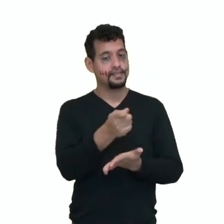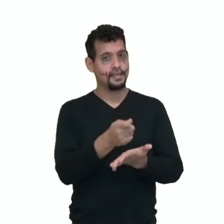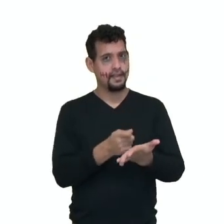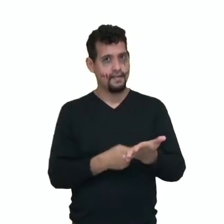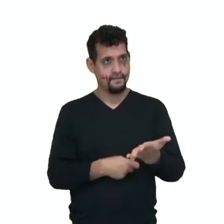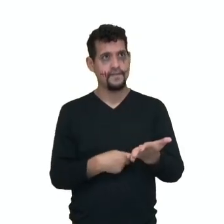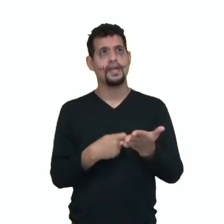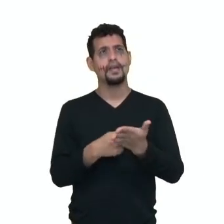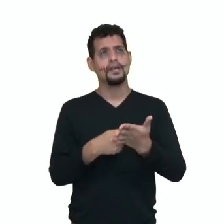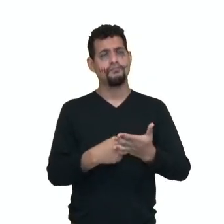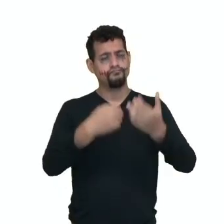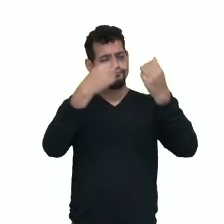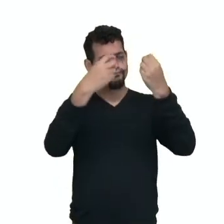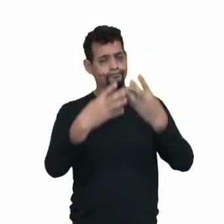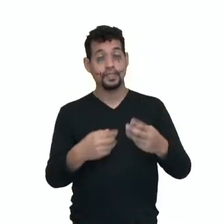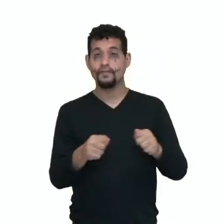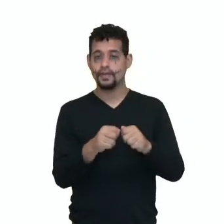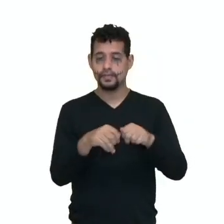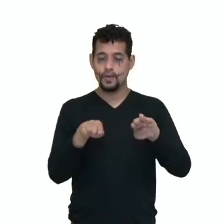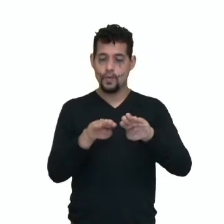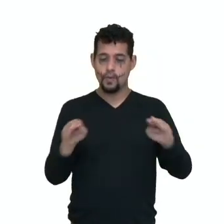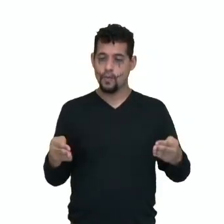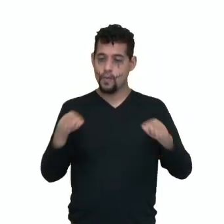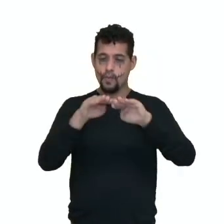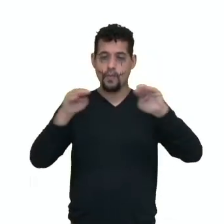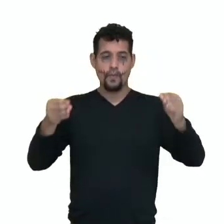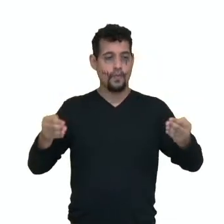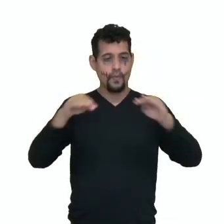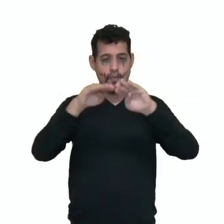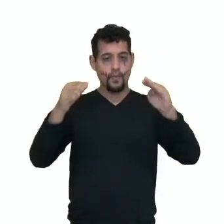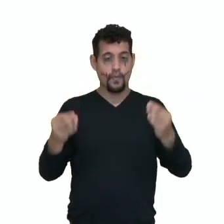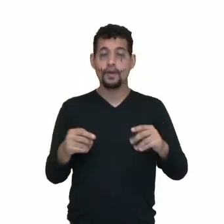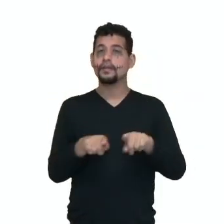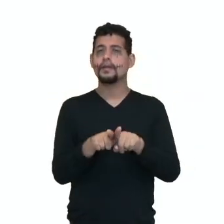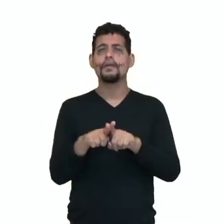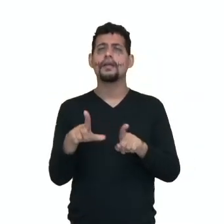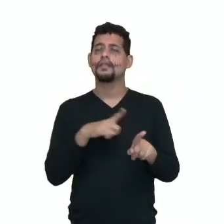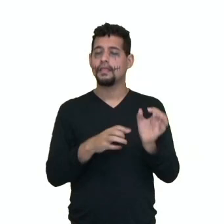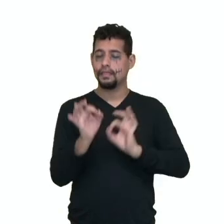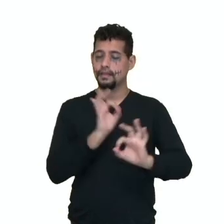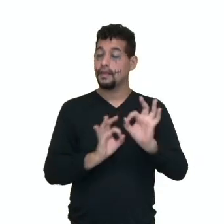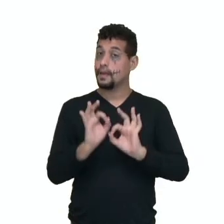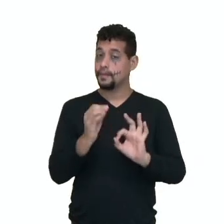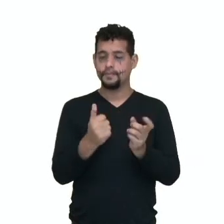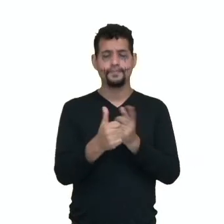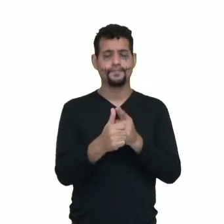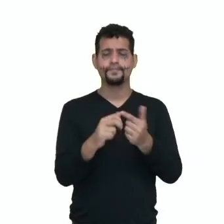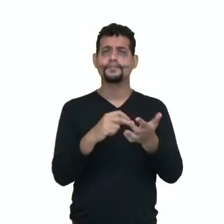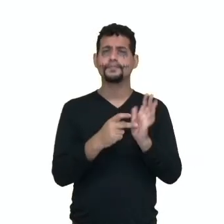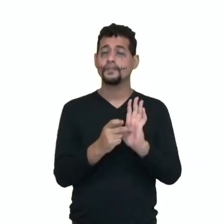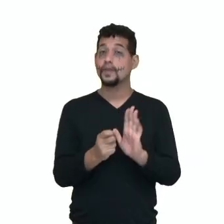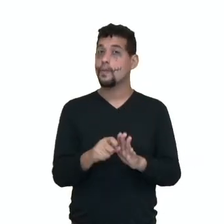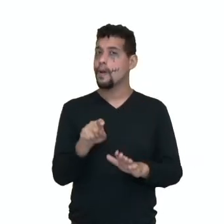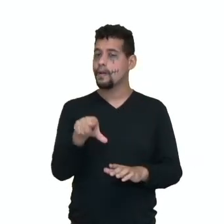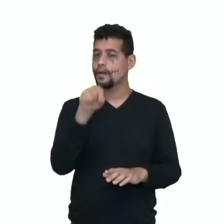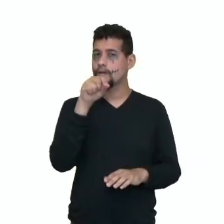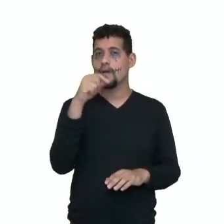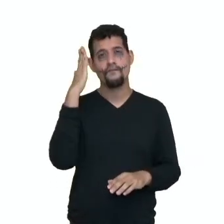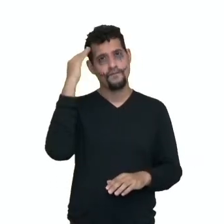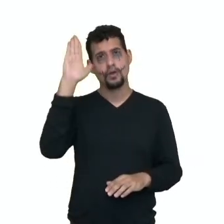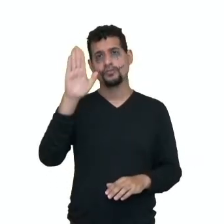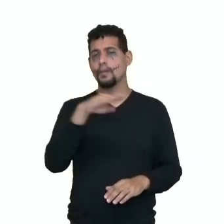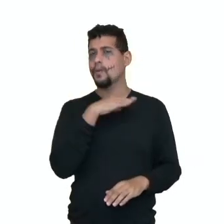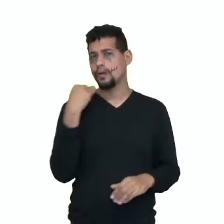plano para hacer um altar al muerto, por lo tanto hay que planear. Primeiramente, elegir um famoso já